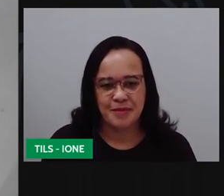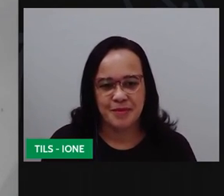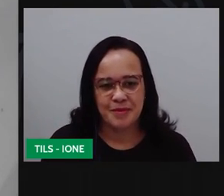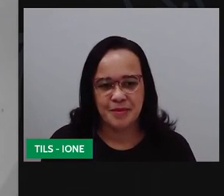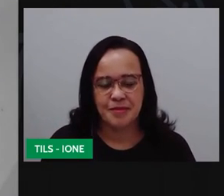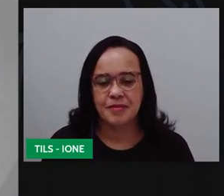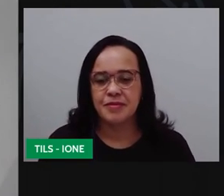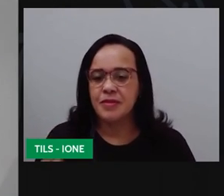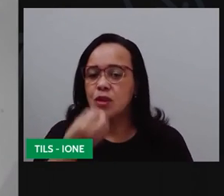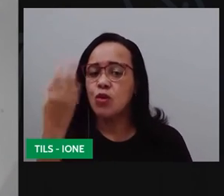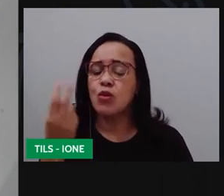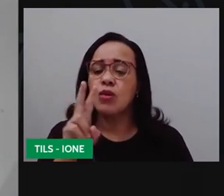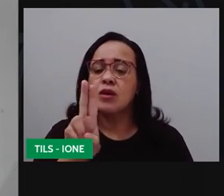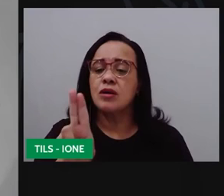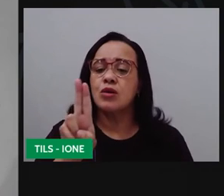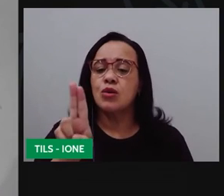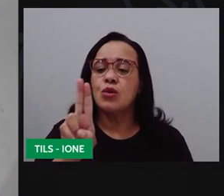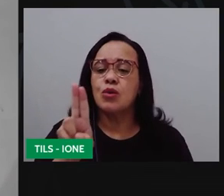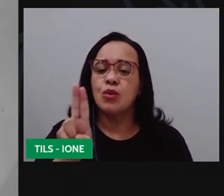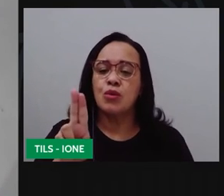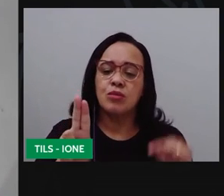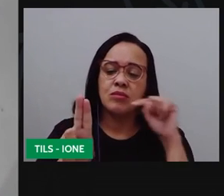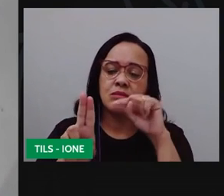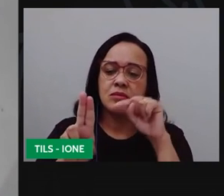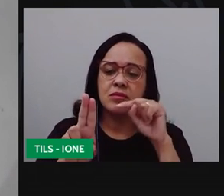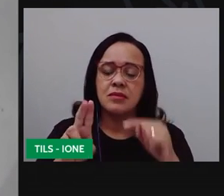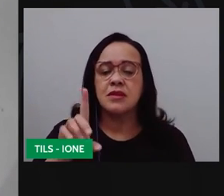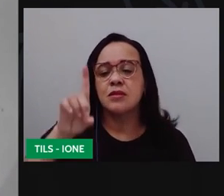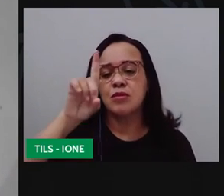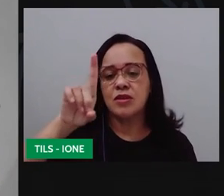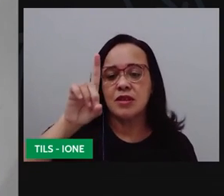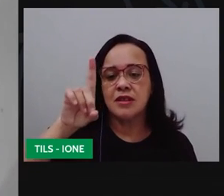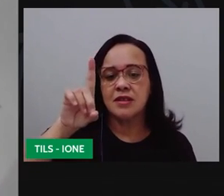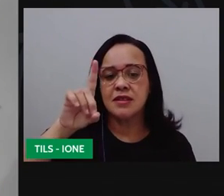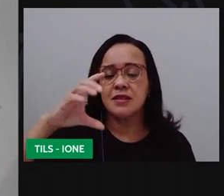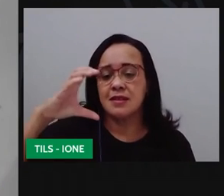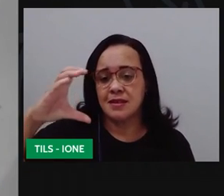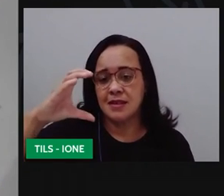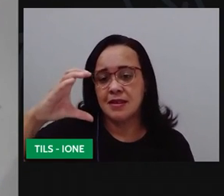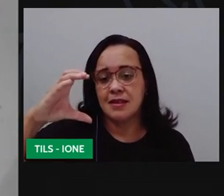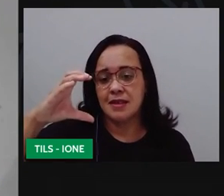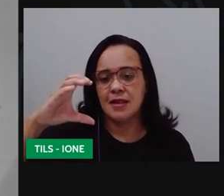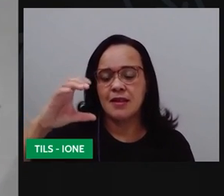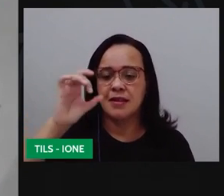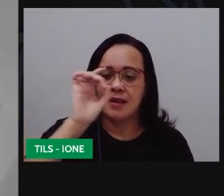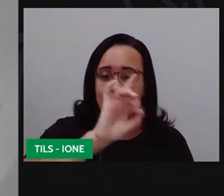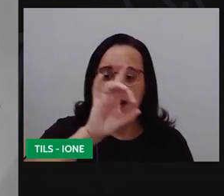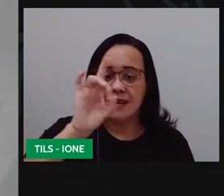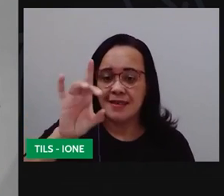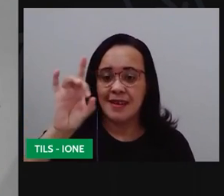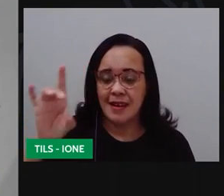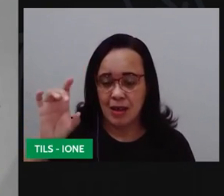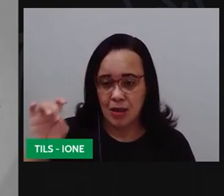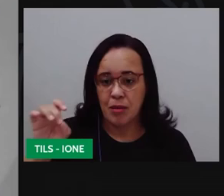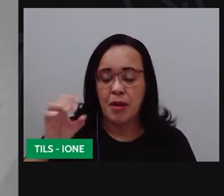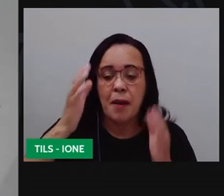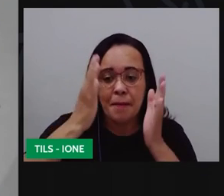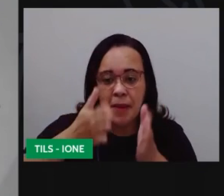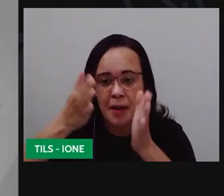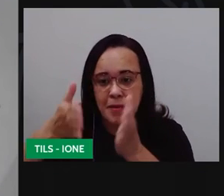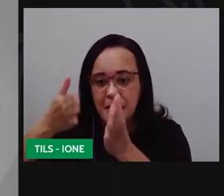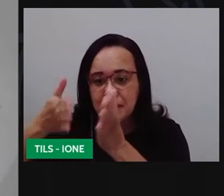e quantas unidades aqui ó depois Quantas dezenas e quantas o que sem penas eu vou fazer um por